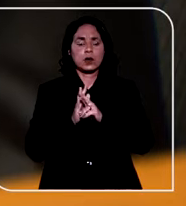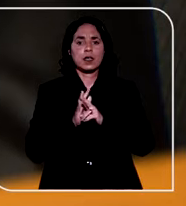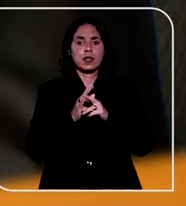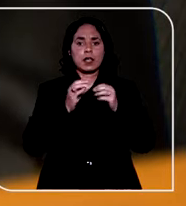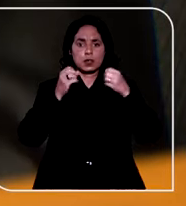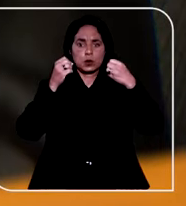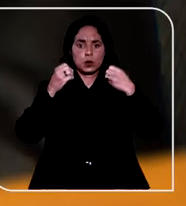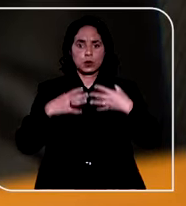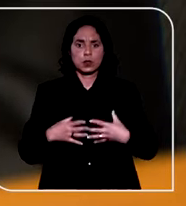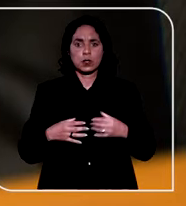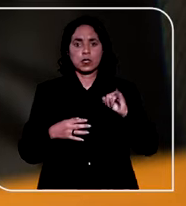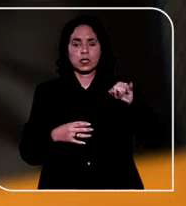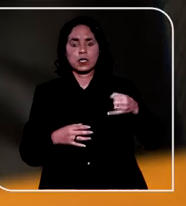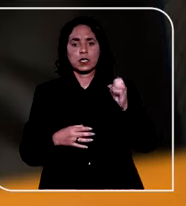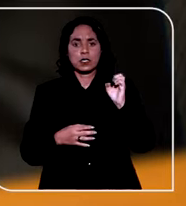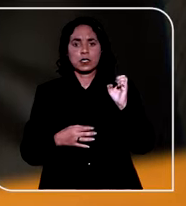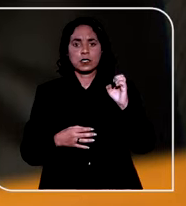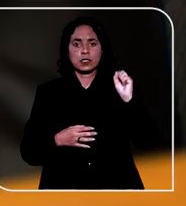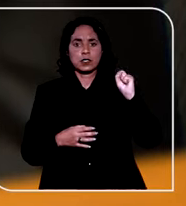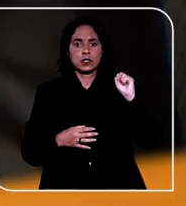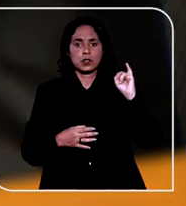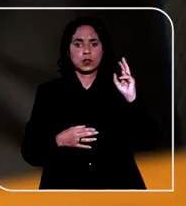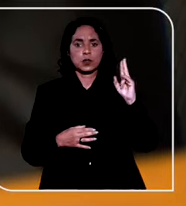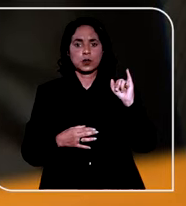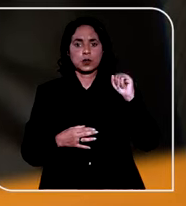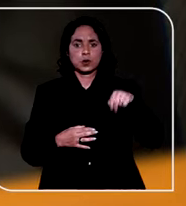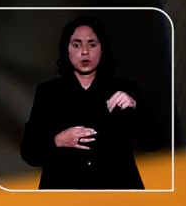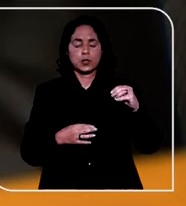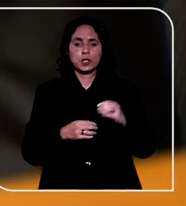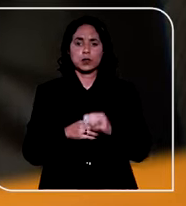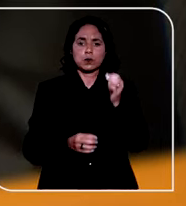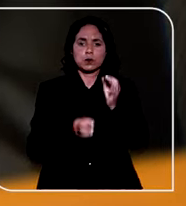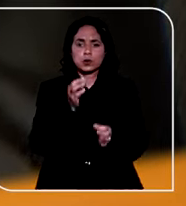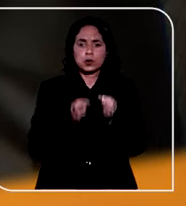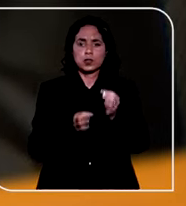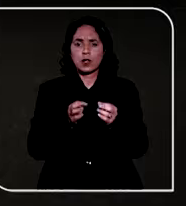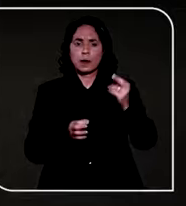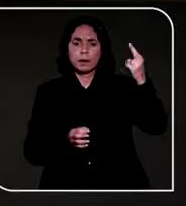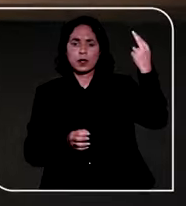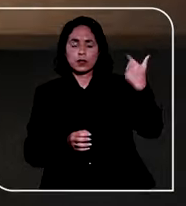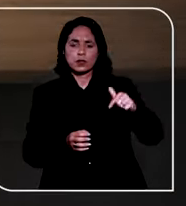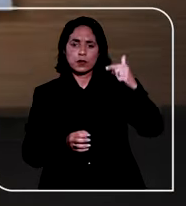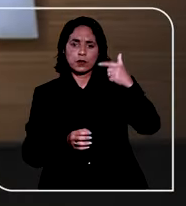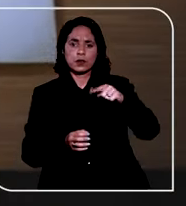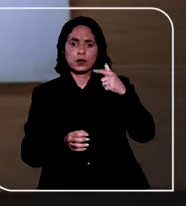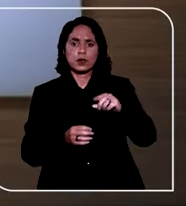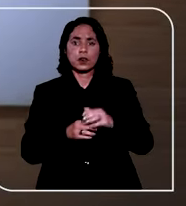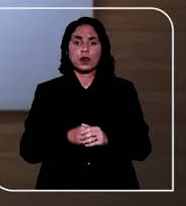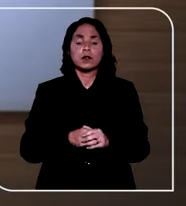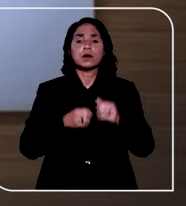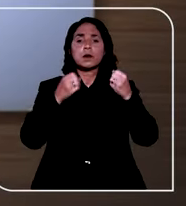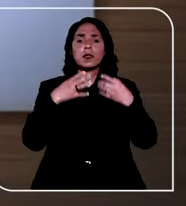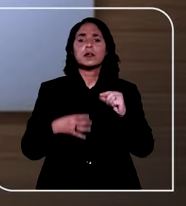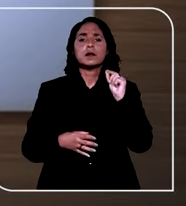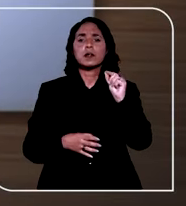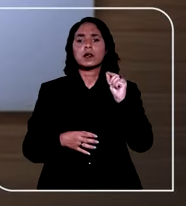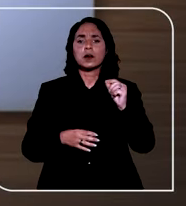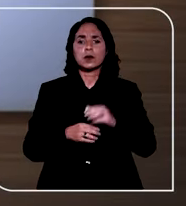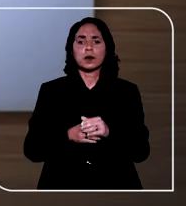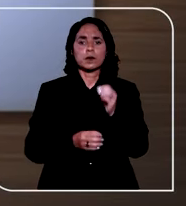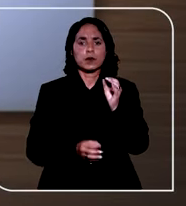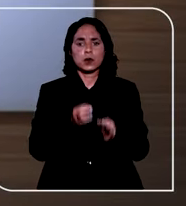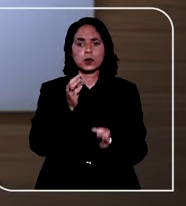convocado Jesuino rissato para julgamento pelo rito dos repetitivos a questão submetida a julgamento